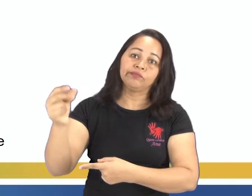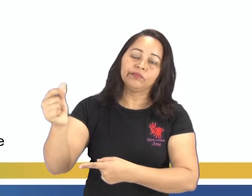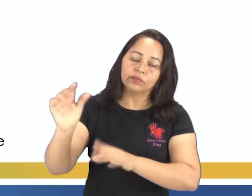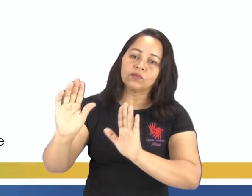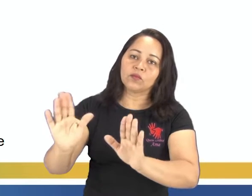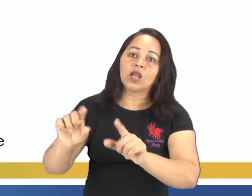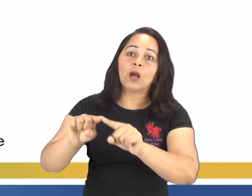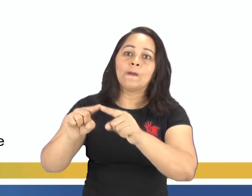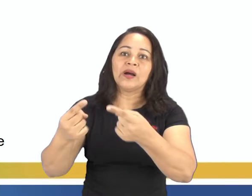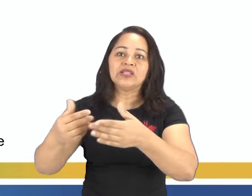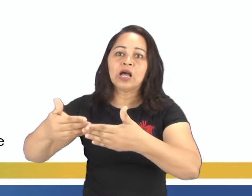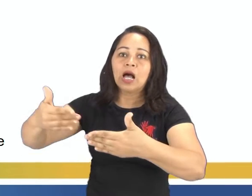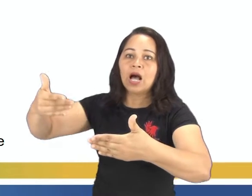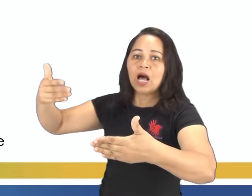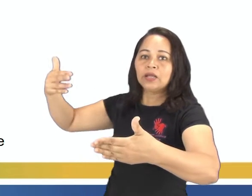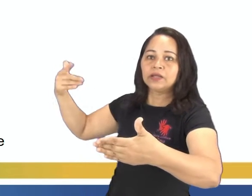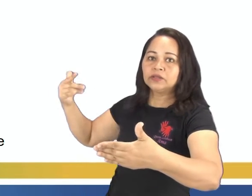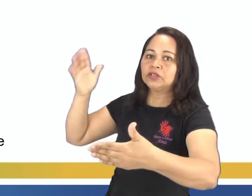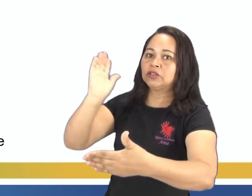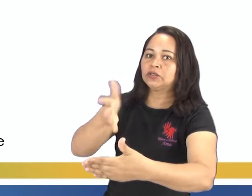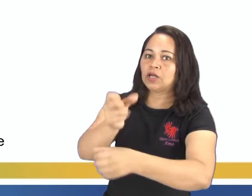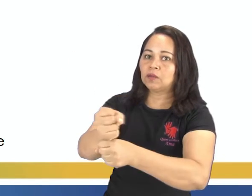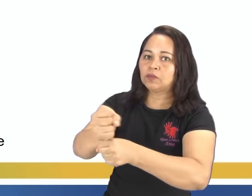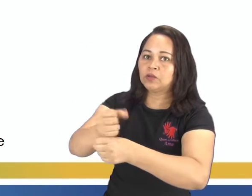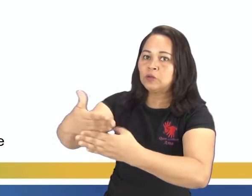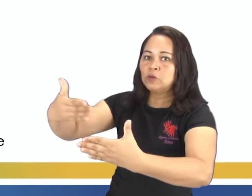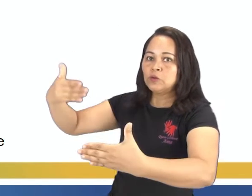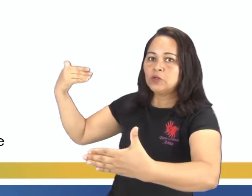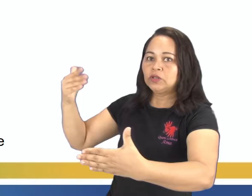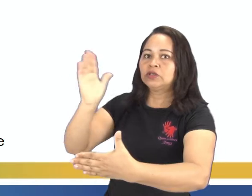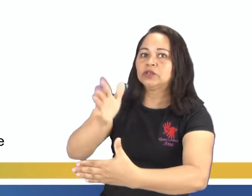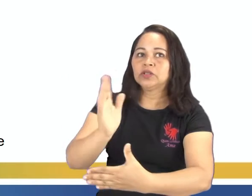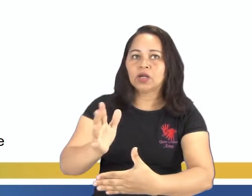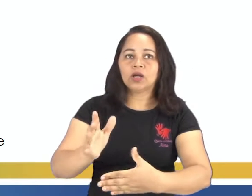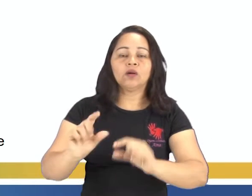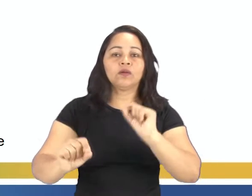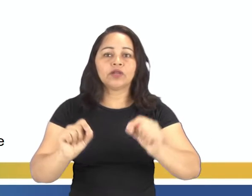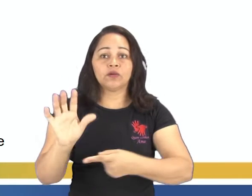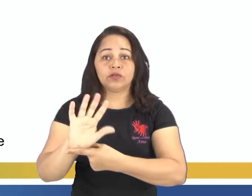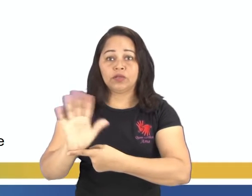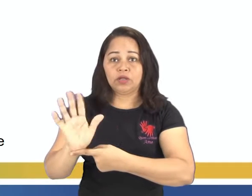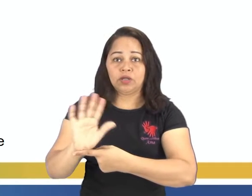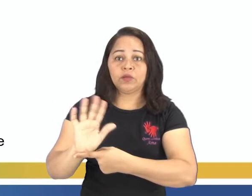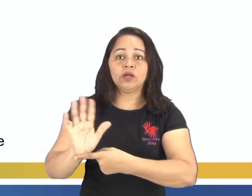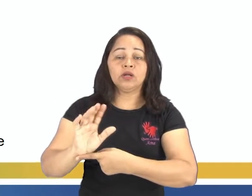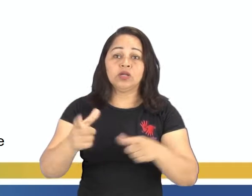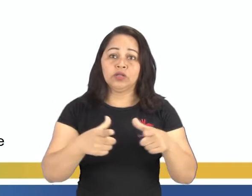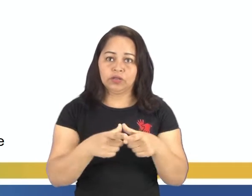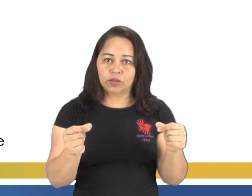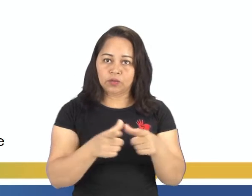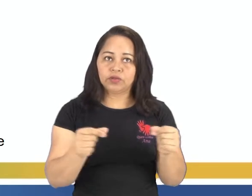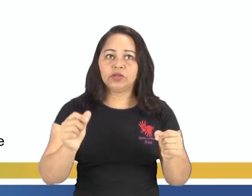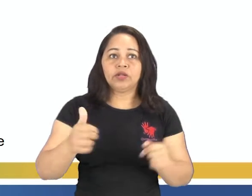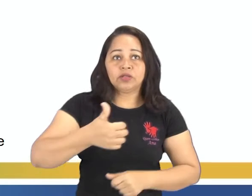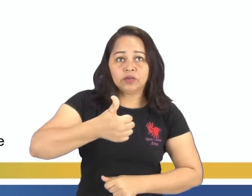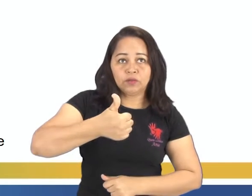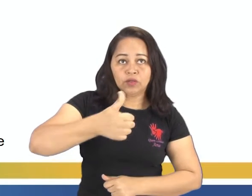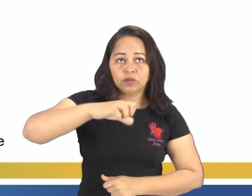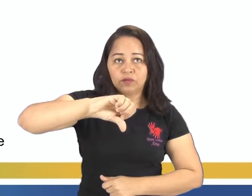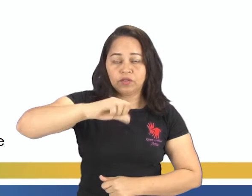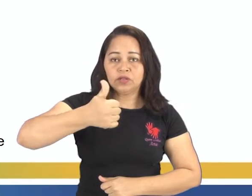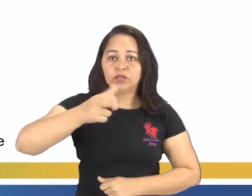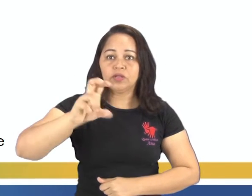há anos atrás. A primeira grande produção do cinema japonês, por exemplo, em 1915, falava sobre